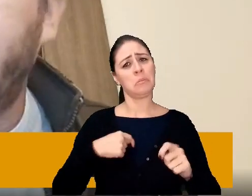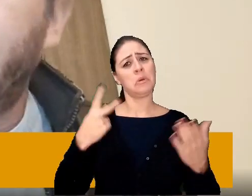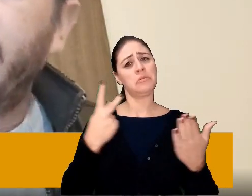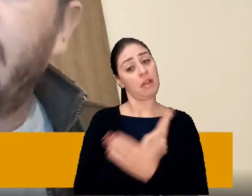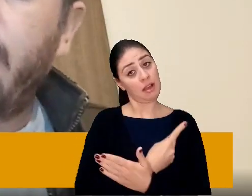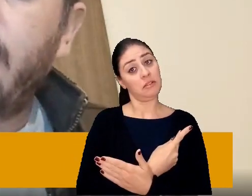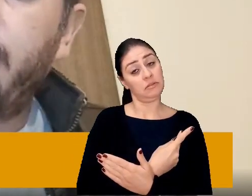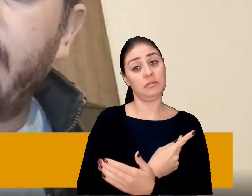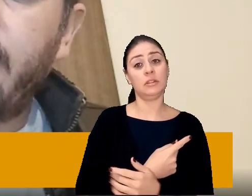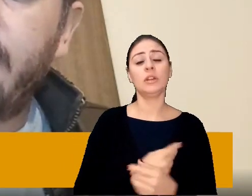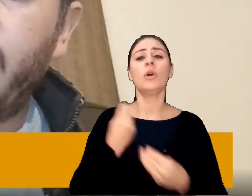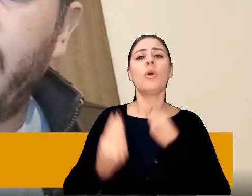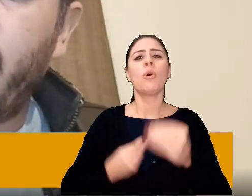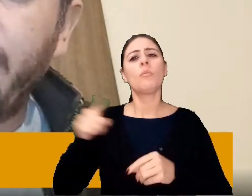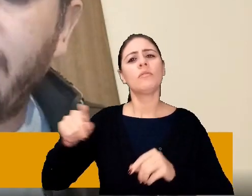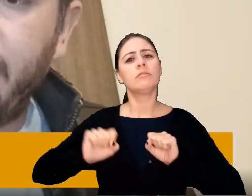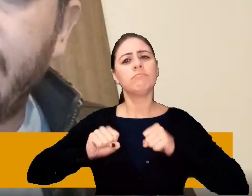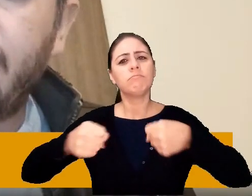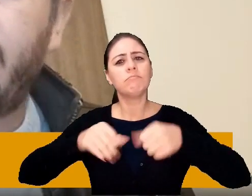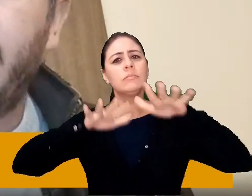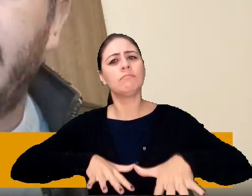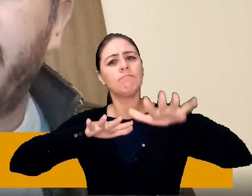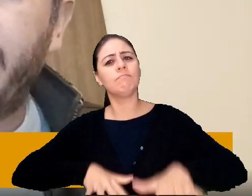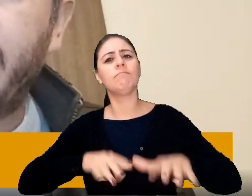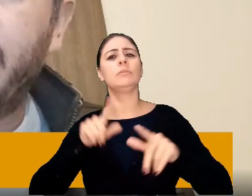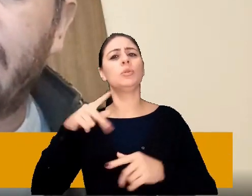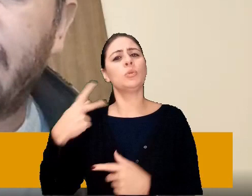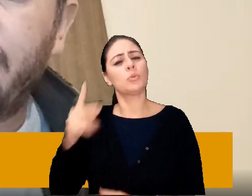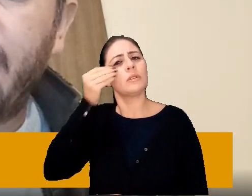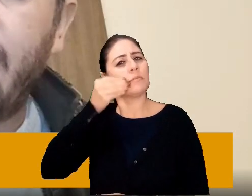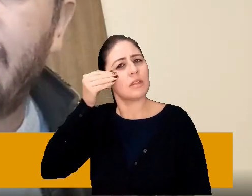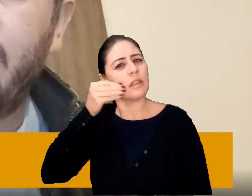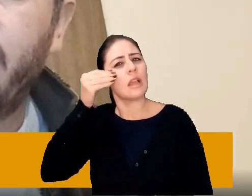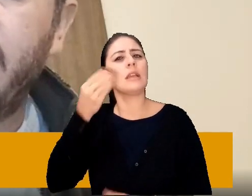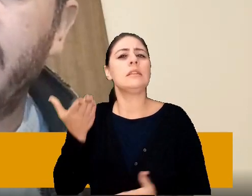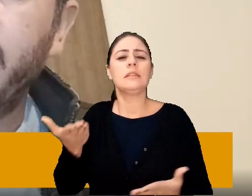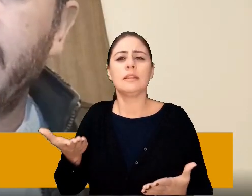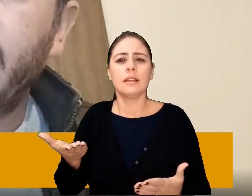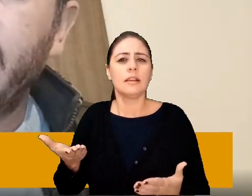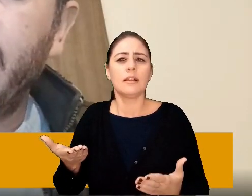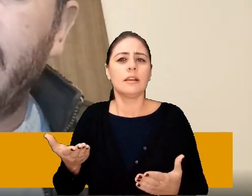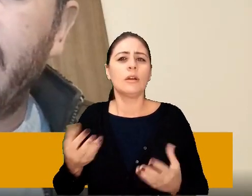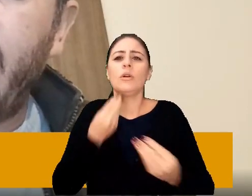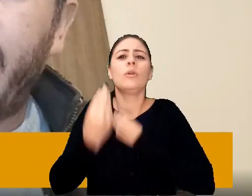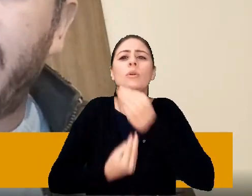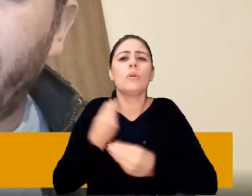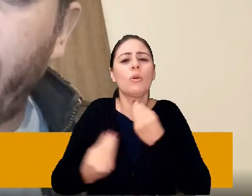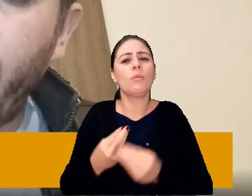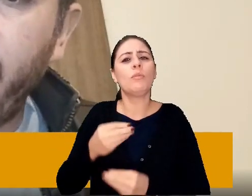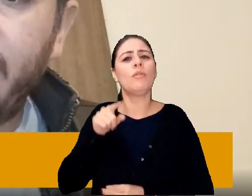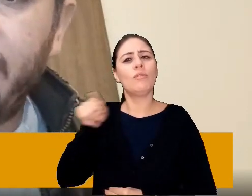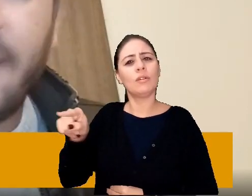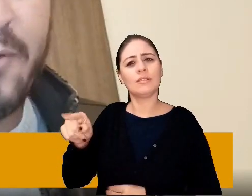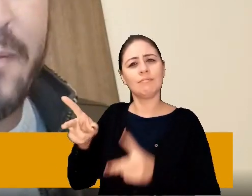errado. Eu acho que, assim, como ativista, e você participando de todas as experiências, desses movimentos,